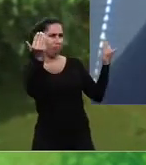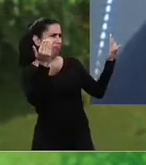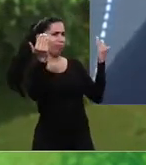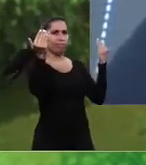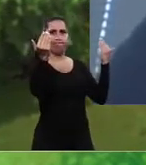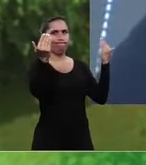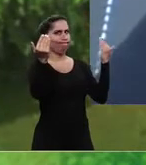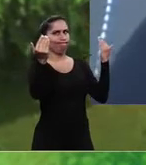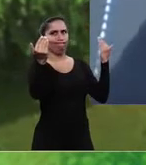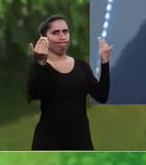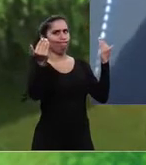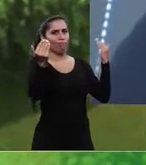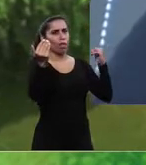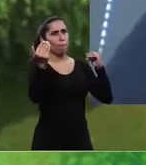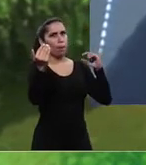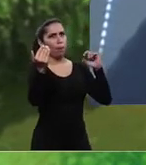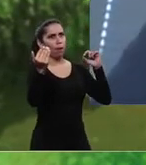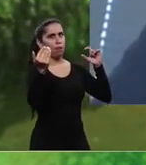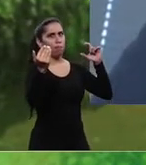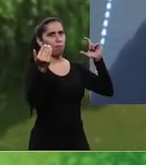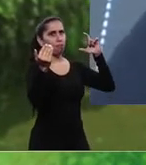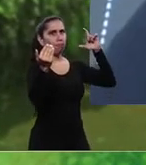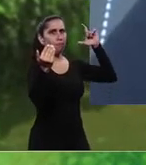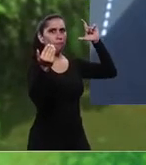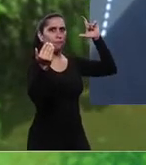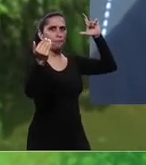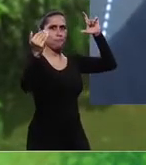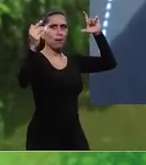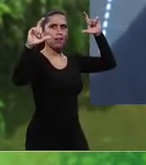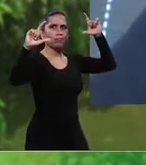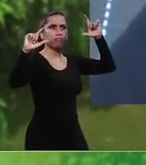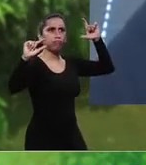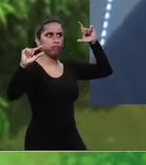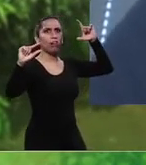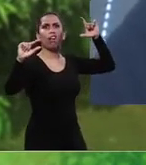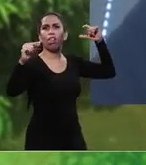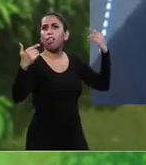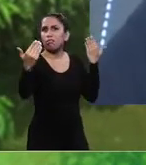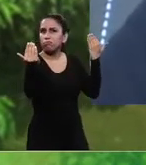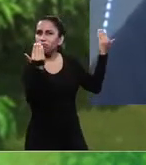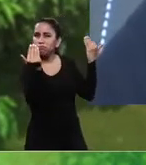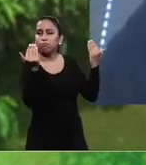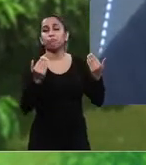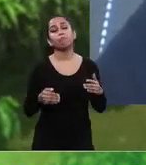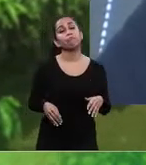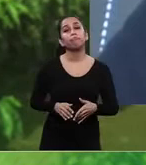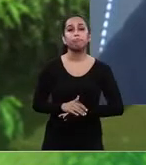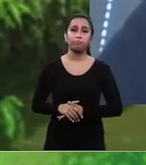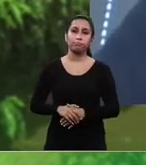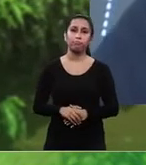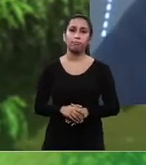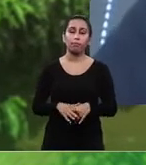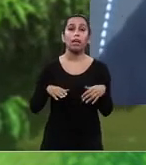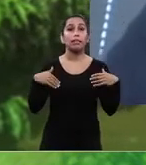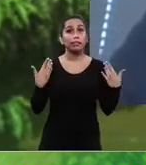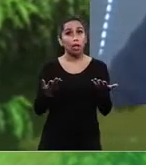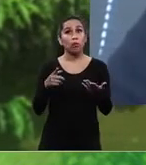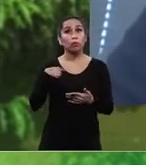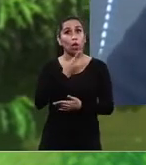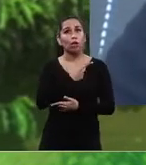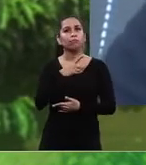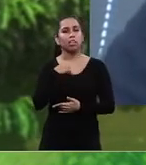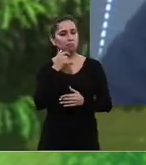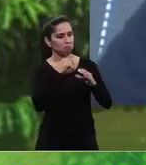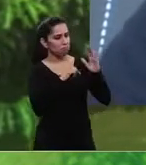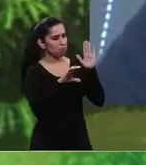comparação. Os números são muito, a preservação é muito maior aqui, né? Então, a gente faz um esforço grande aí, não só